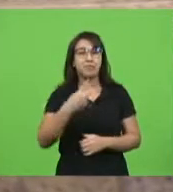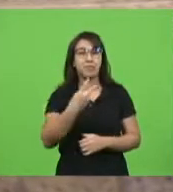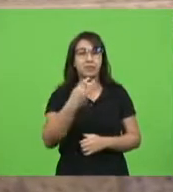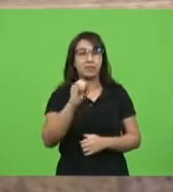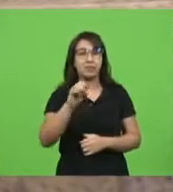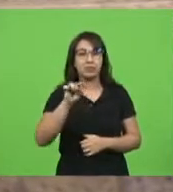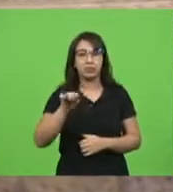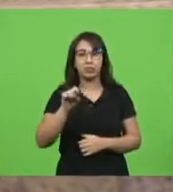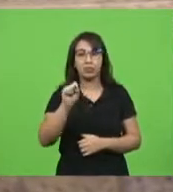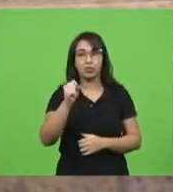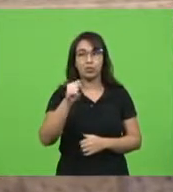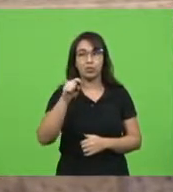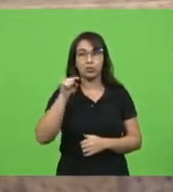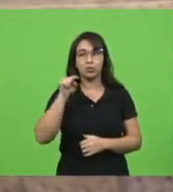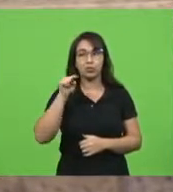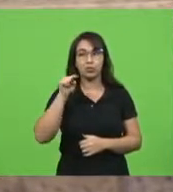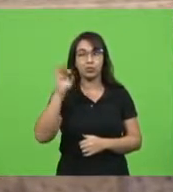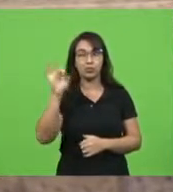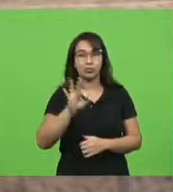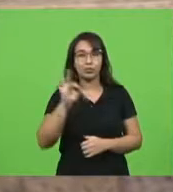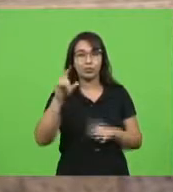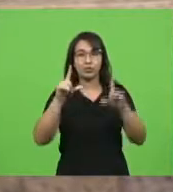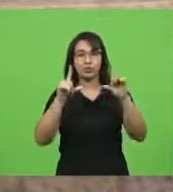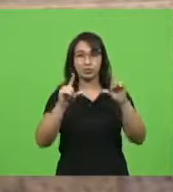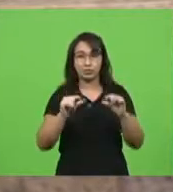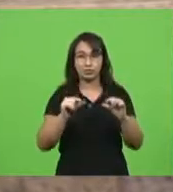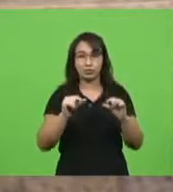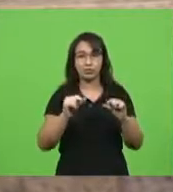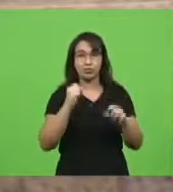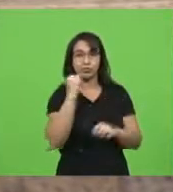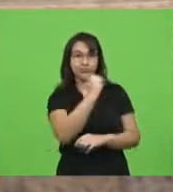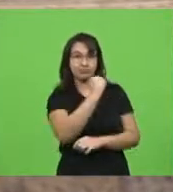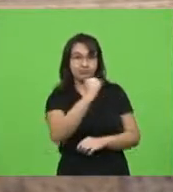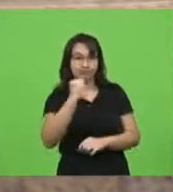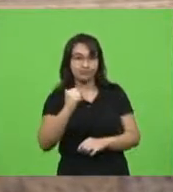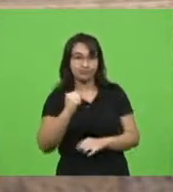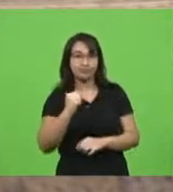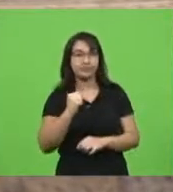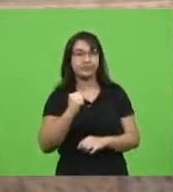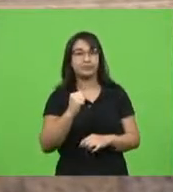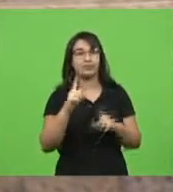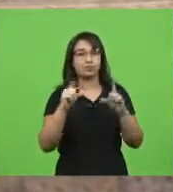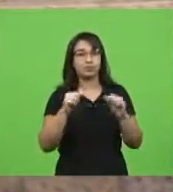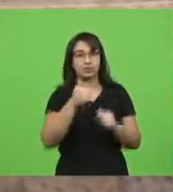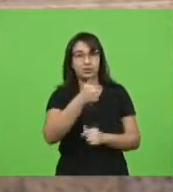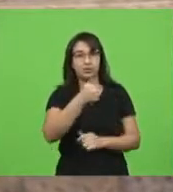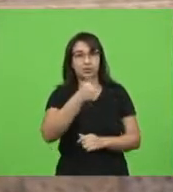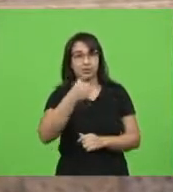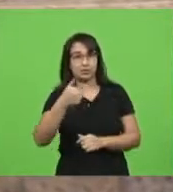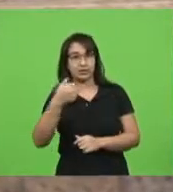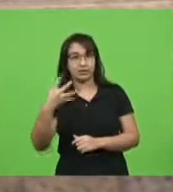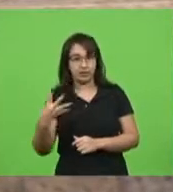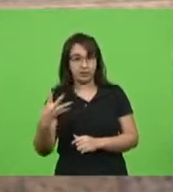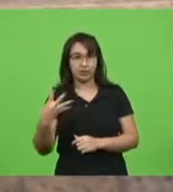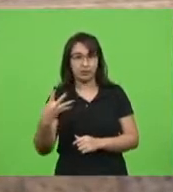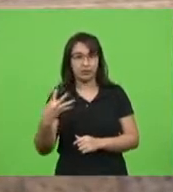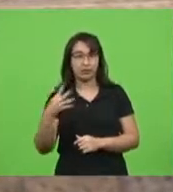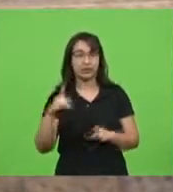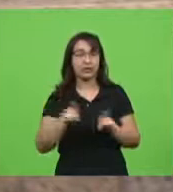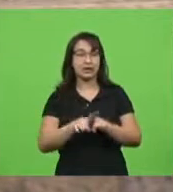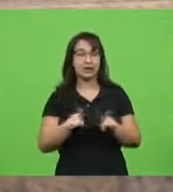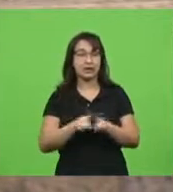20,8% na redução de homicídios, de 144 para 114, e 33% de redução de